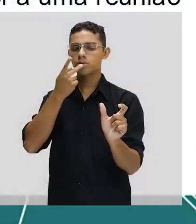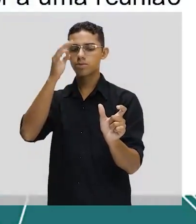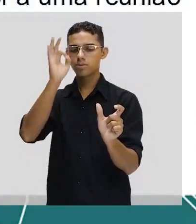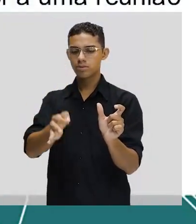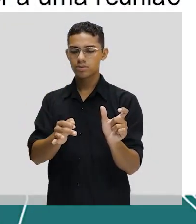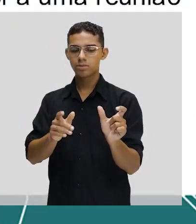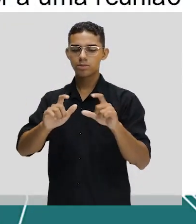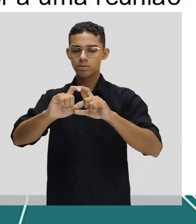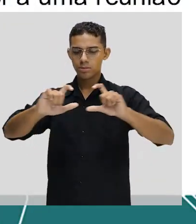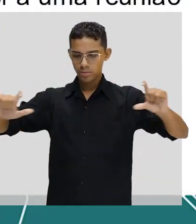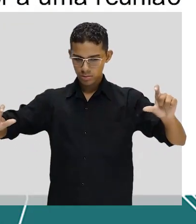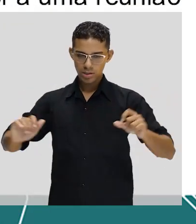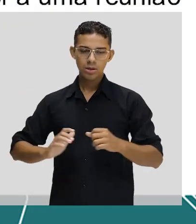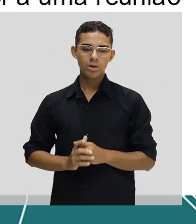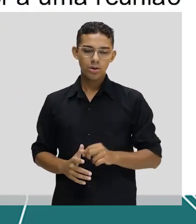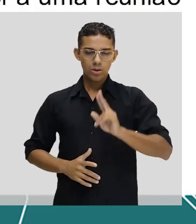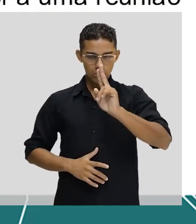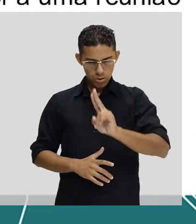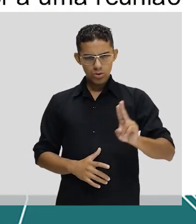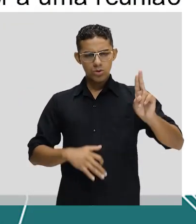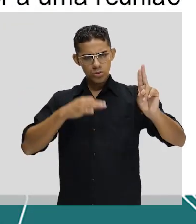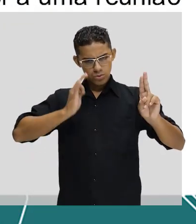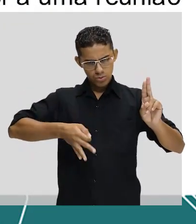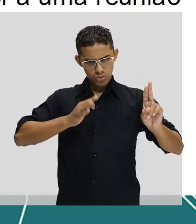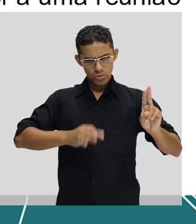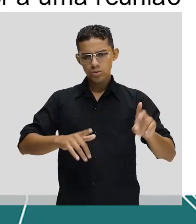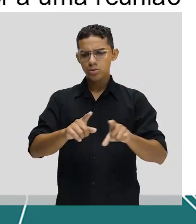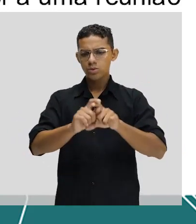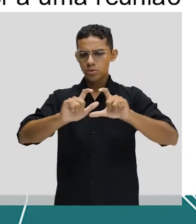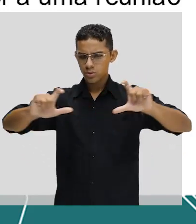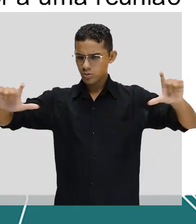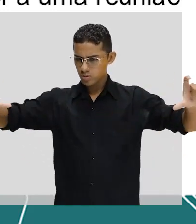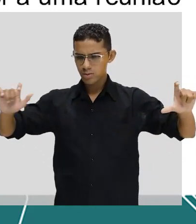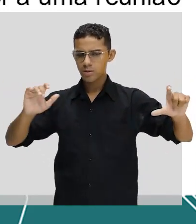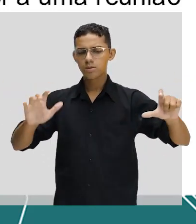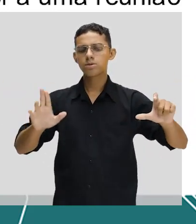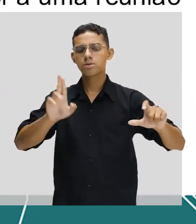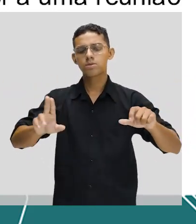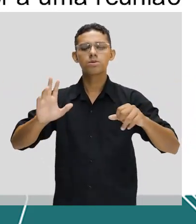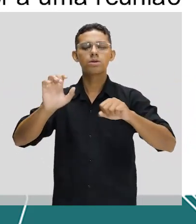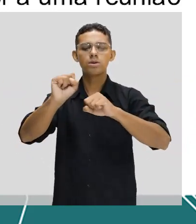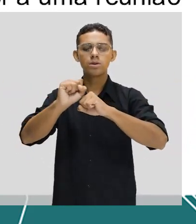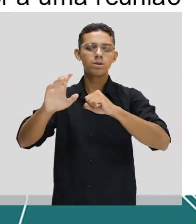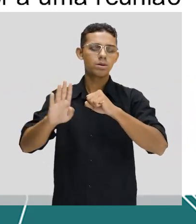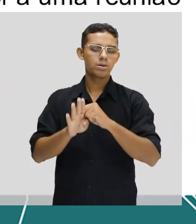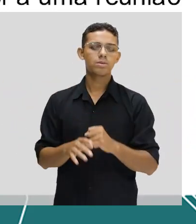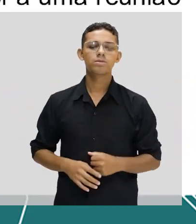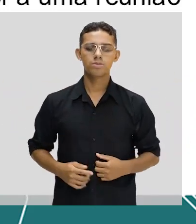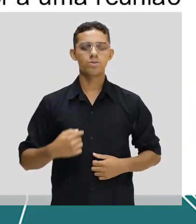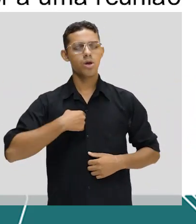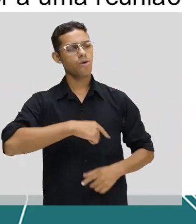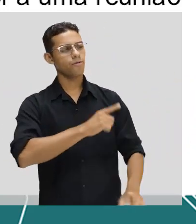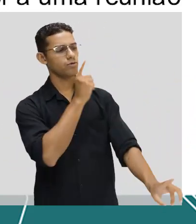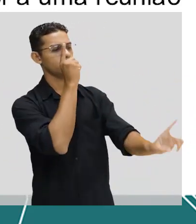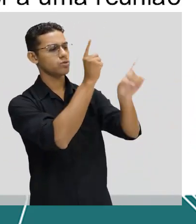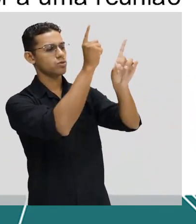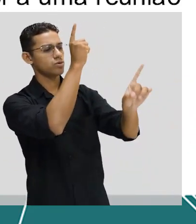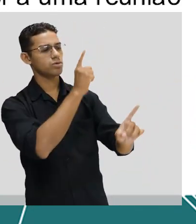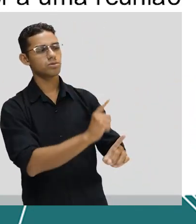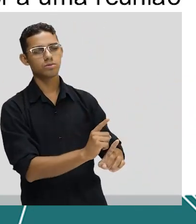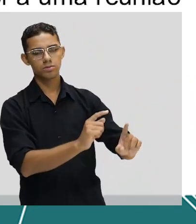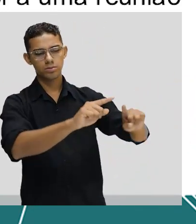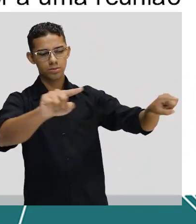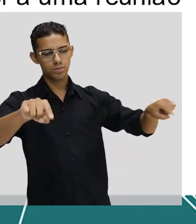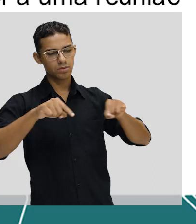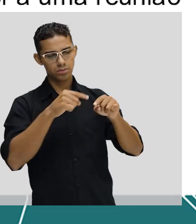Use corretamente a locução prepositiva ou preposição, seguida de substantivo. Fui ao encontro da minha turma.